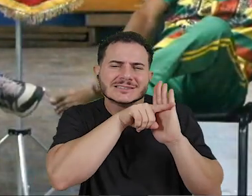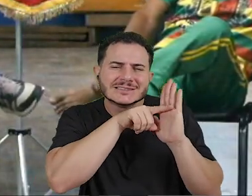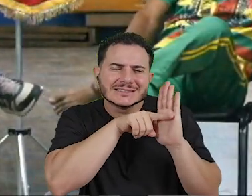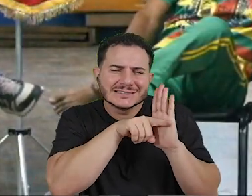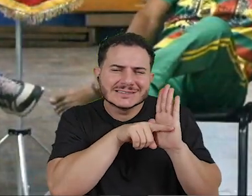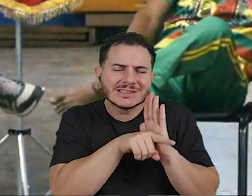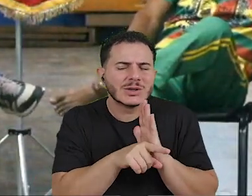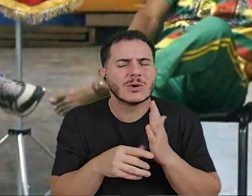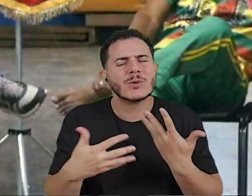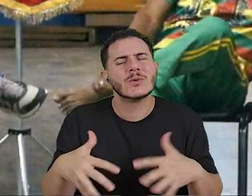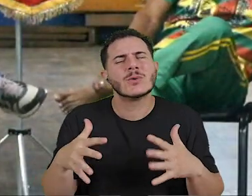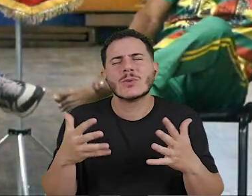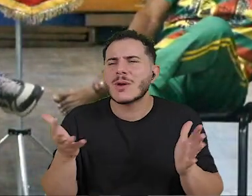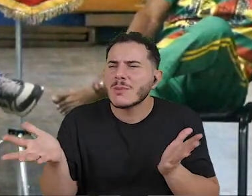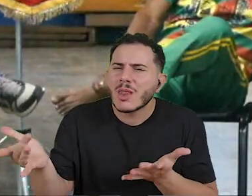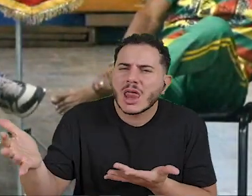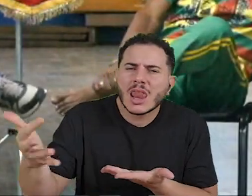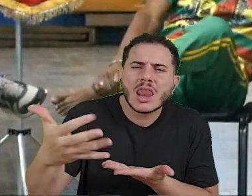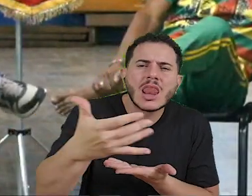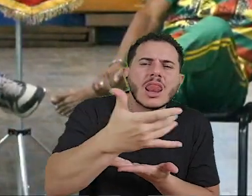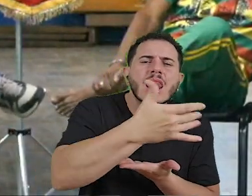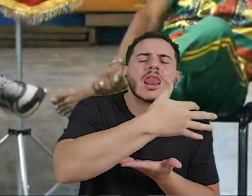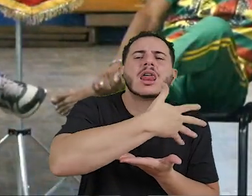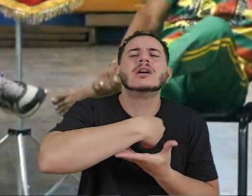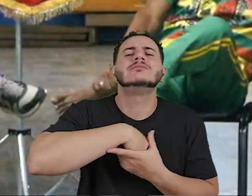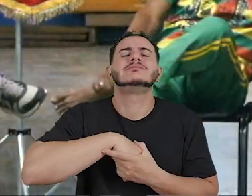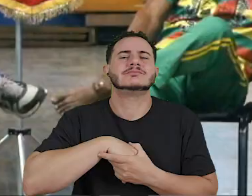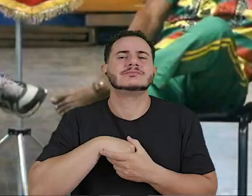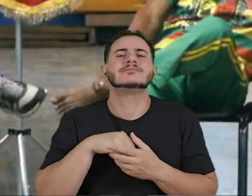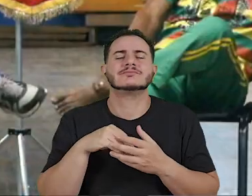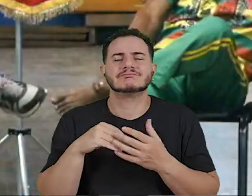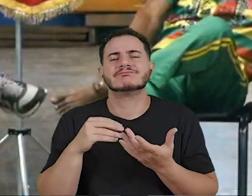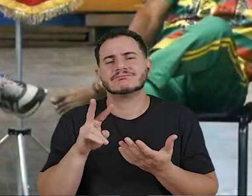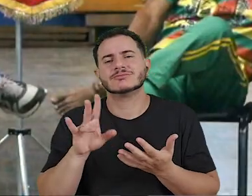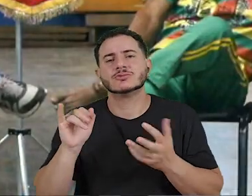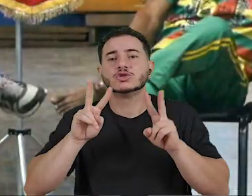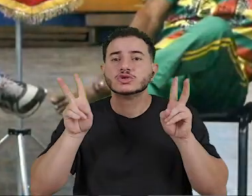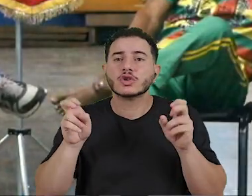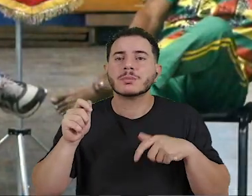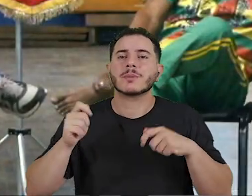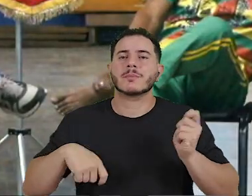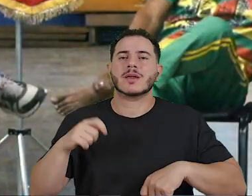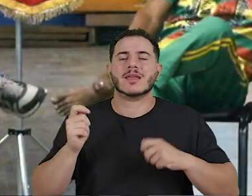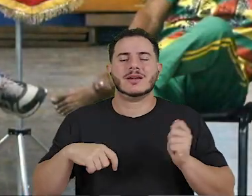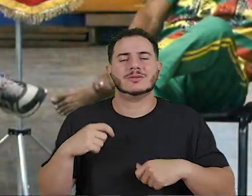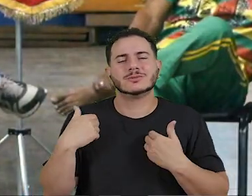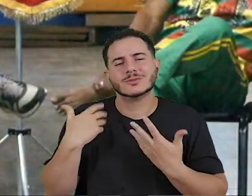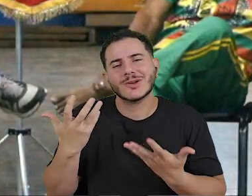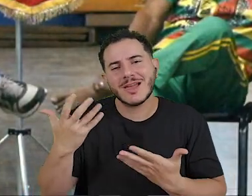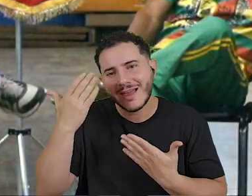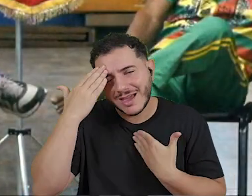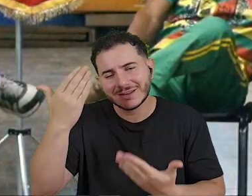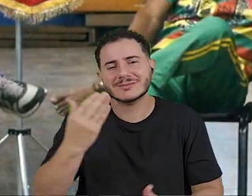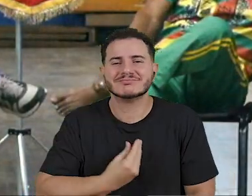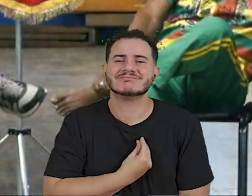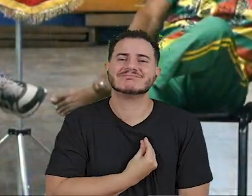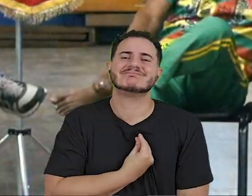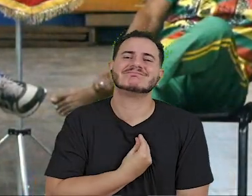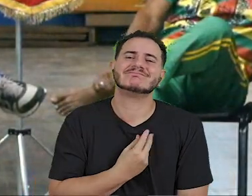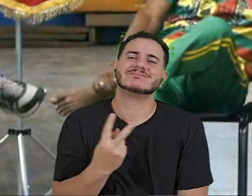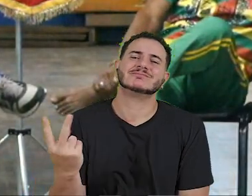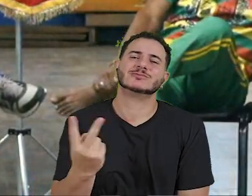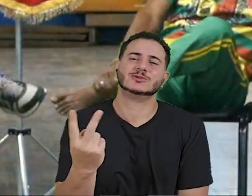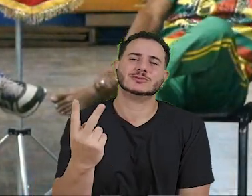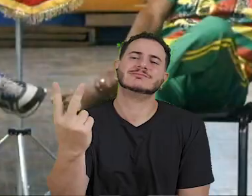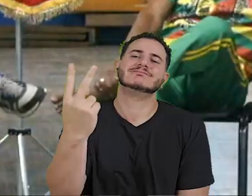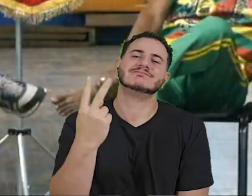sobre o maracatu e as diferentes nações que ele com certeza deve comentar um pouquinho para a gente. Obrigada, é isso,